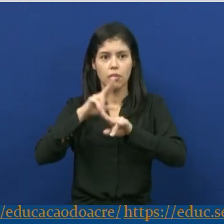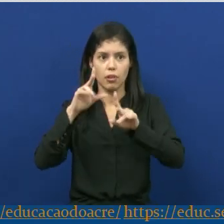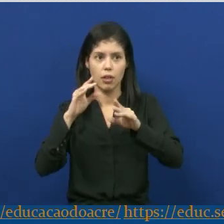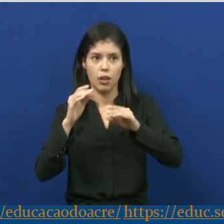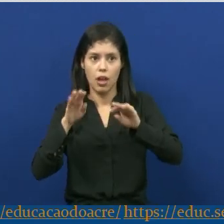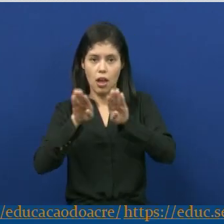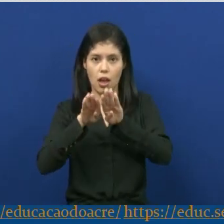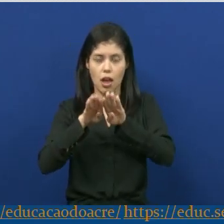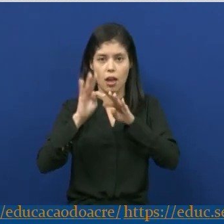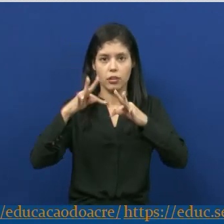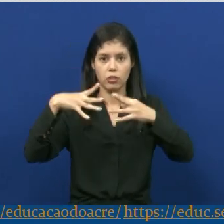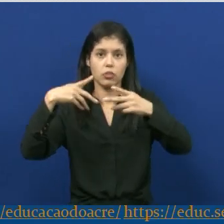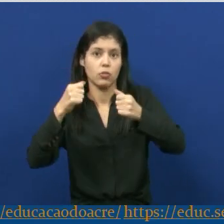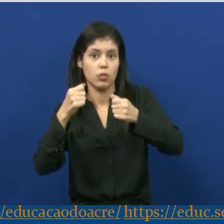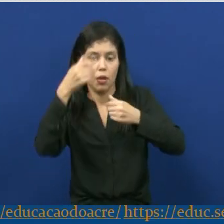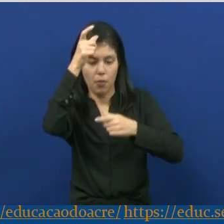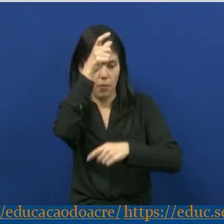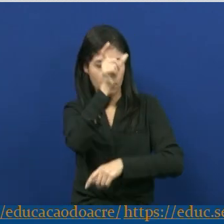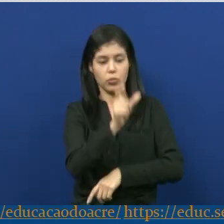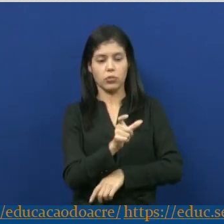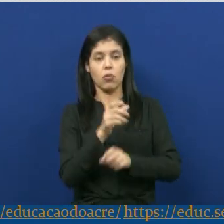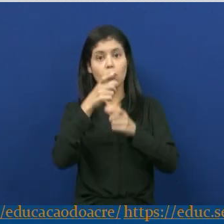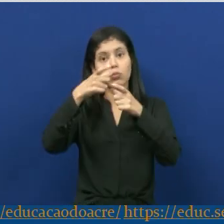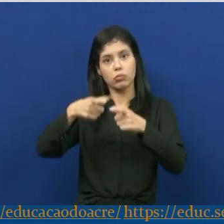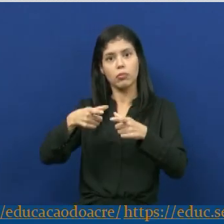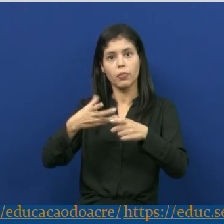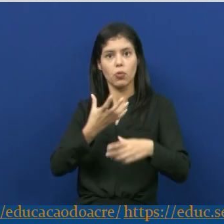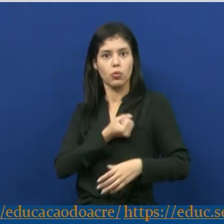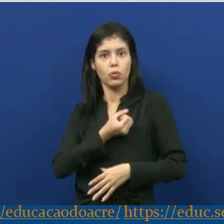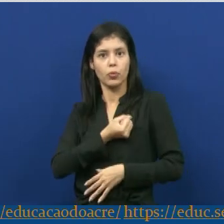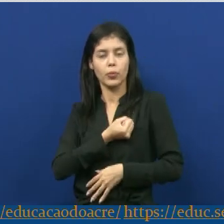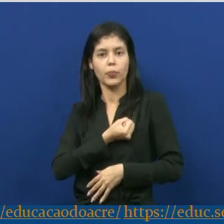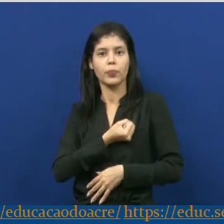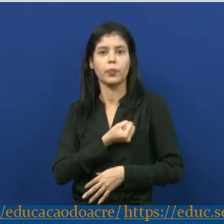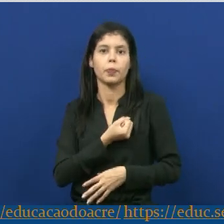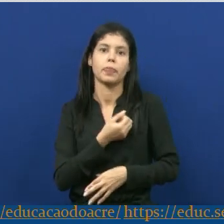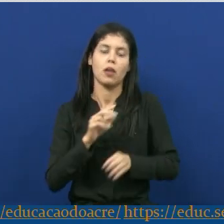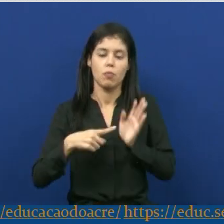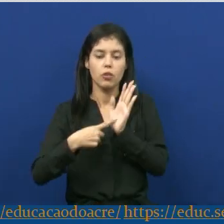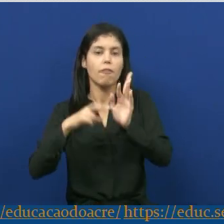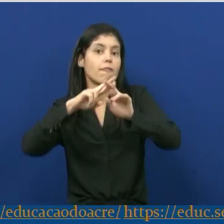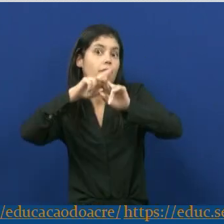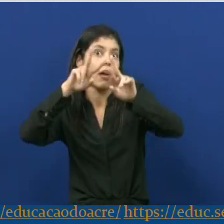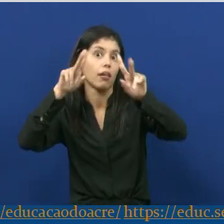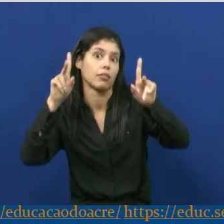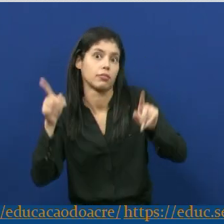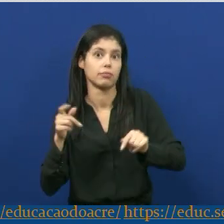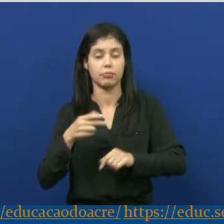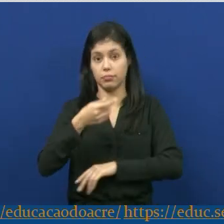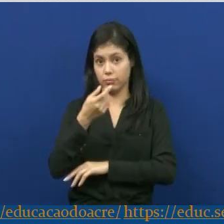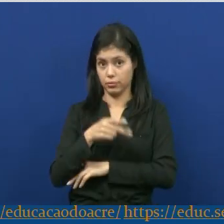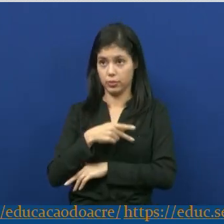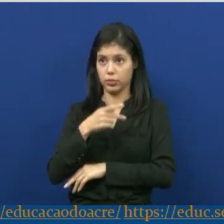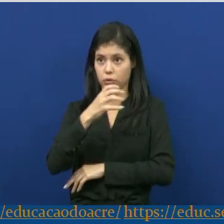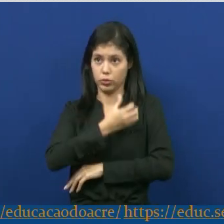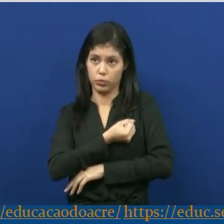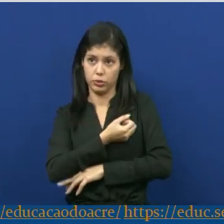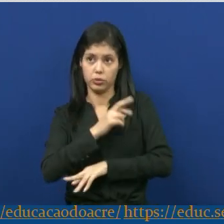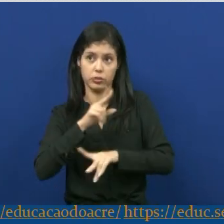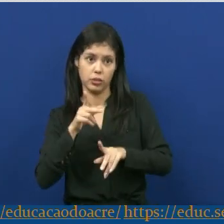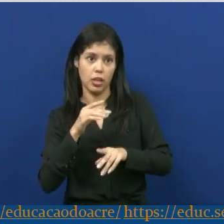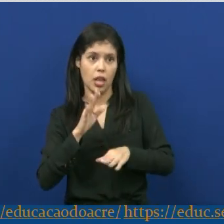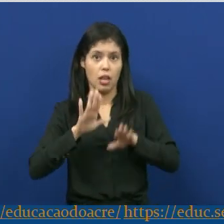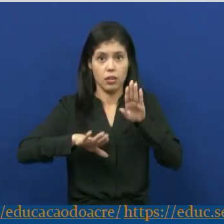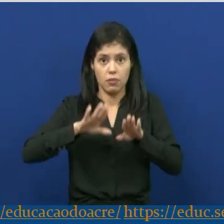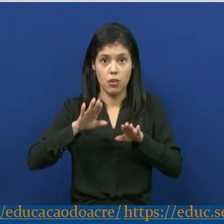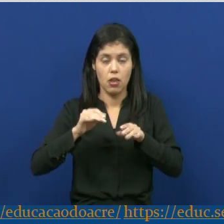decimal e posicional o número do mesmo silva representava valores diferentes dependendo